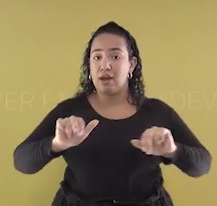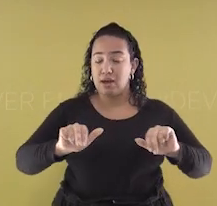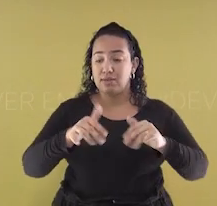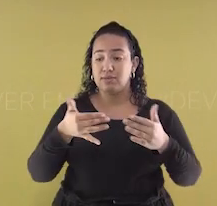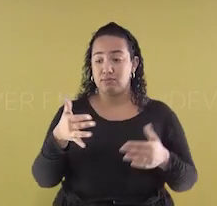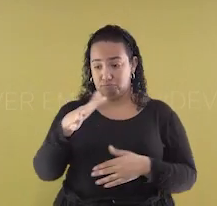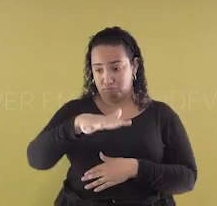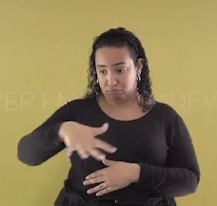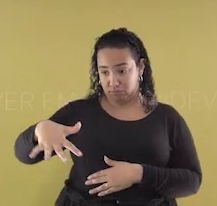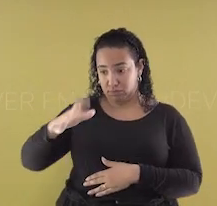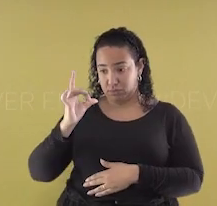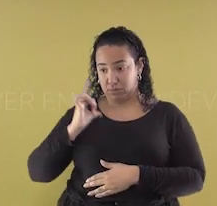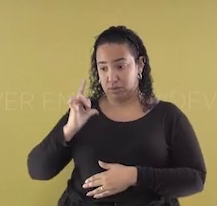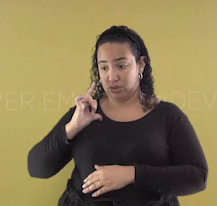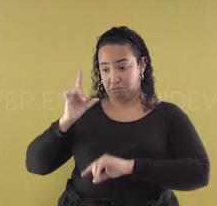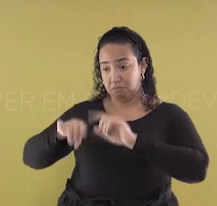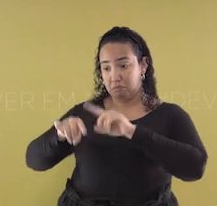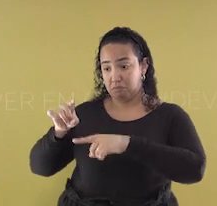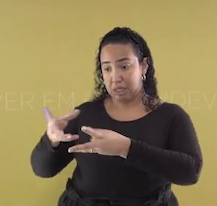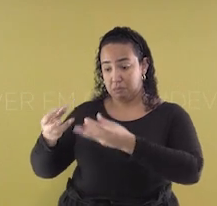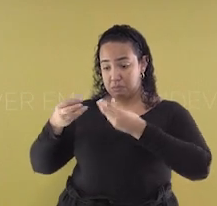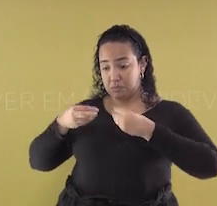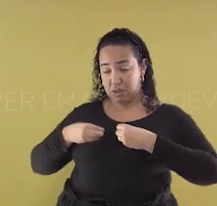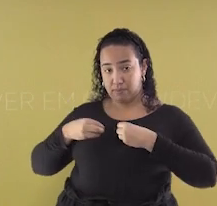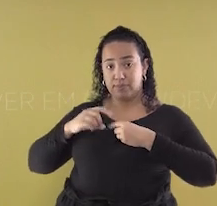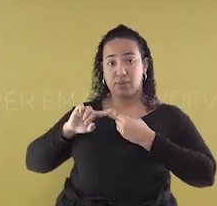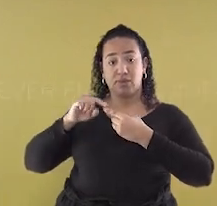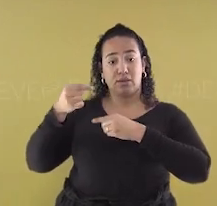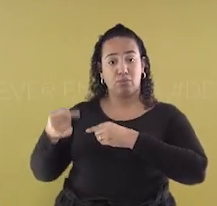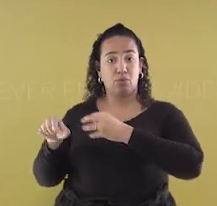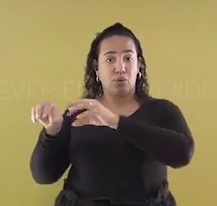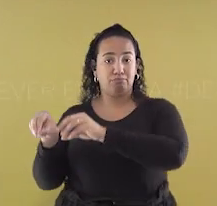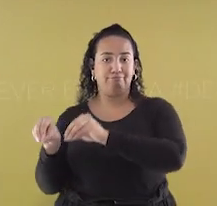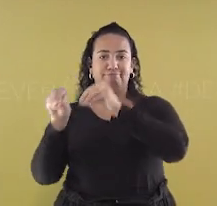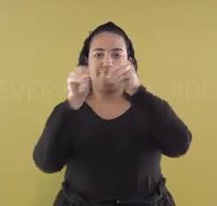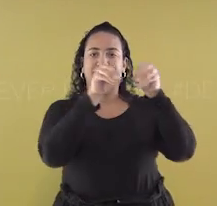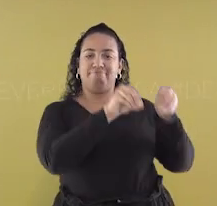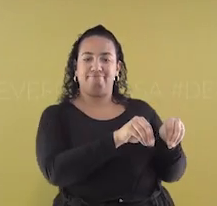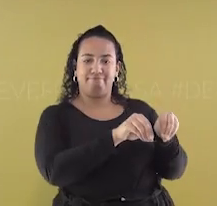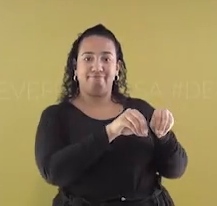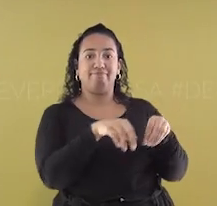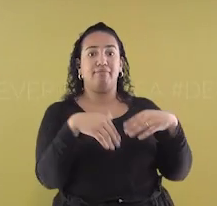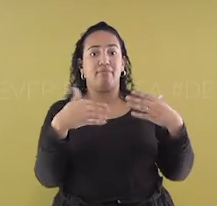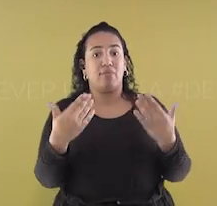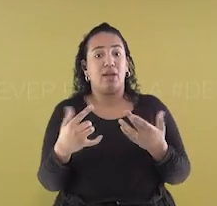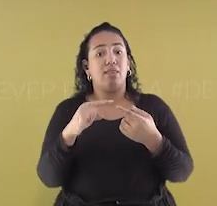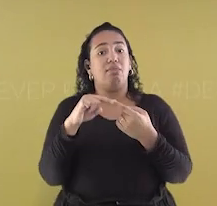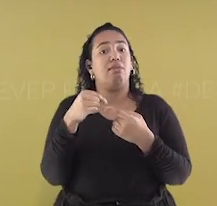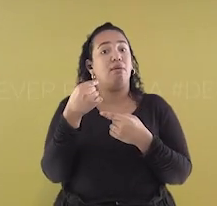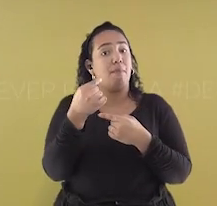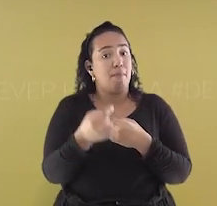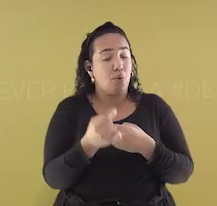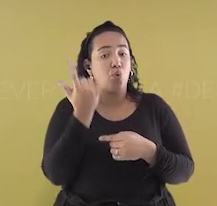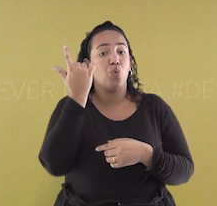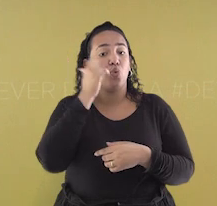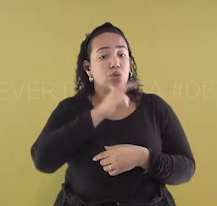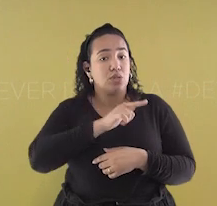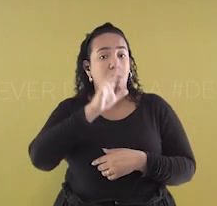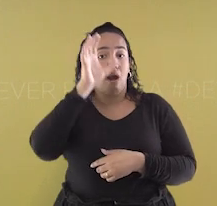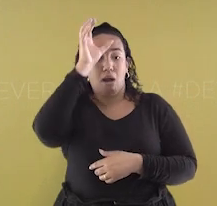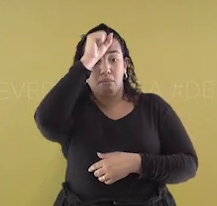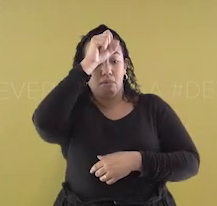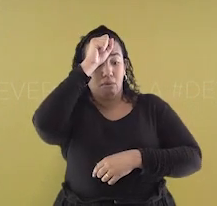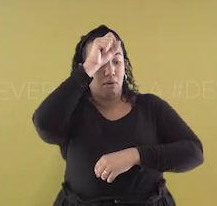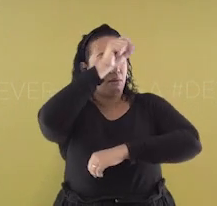Usavam o que aquele espaço tinha para oferecer e depois se mudavam. Depois, Eles aprenderam a plantar alguns